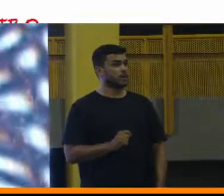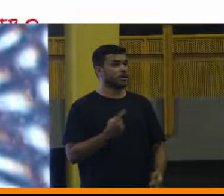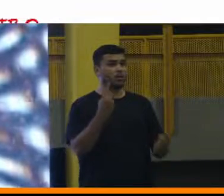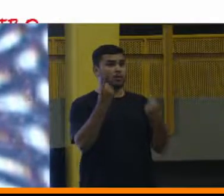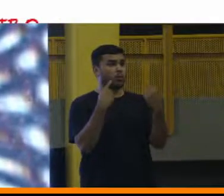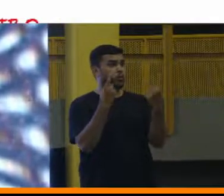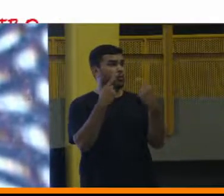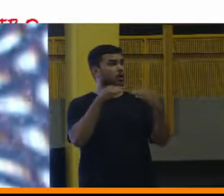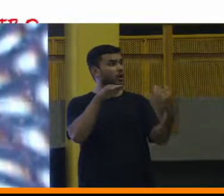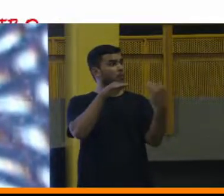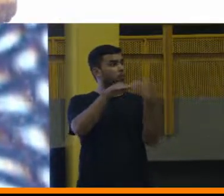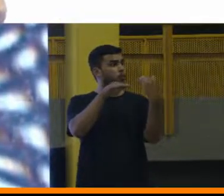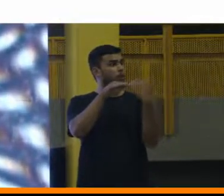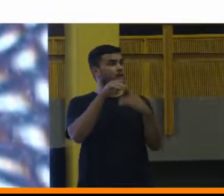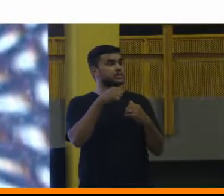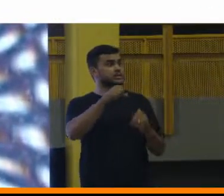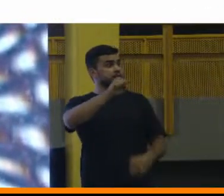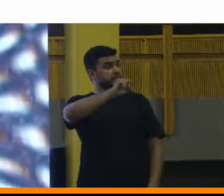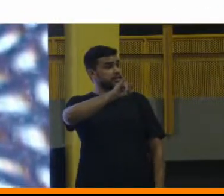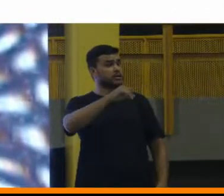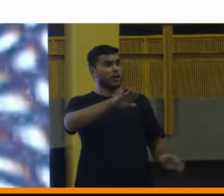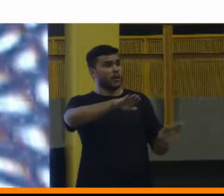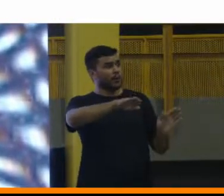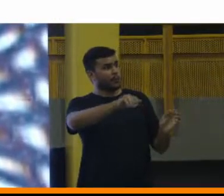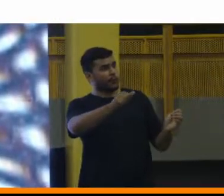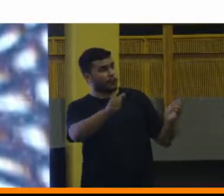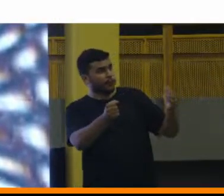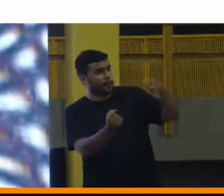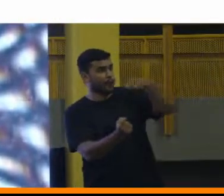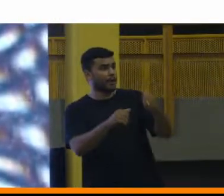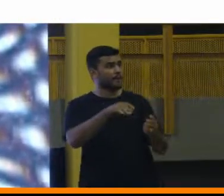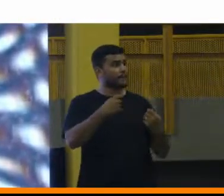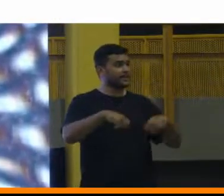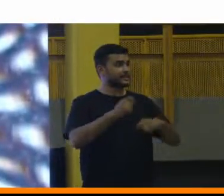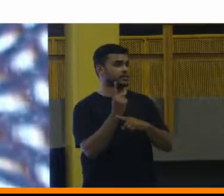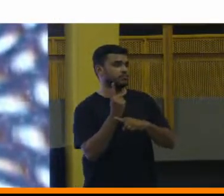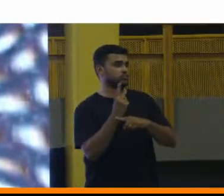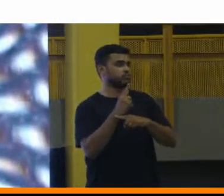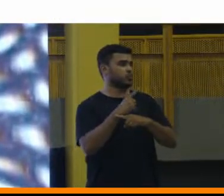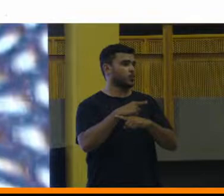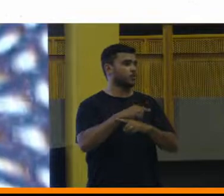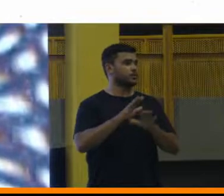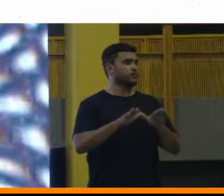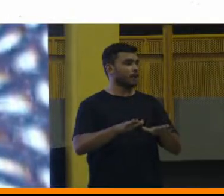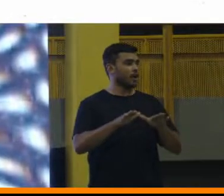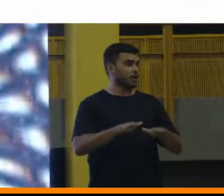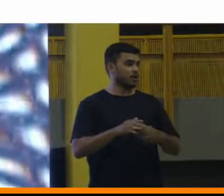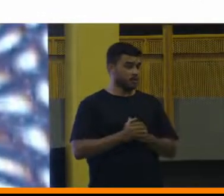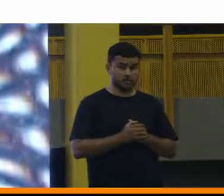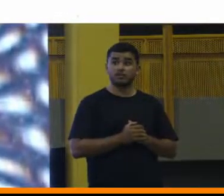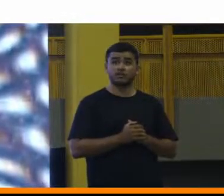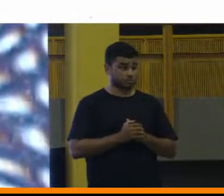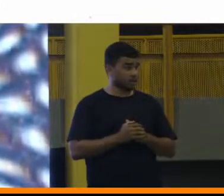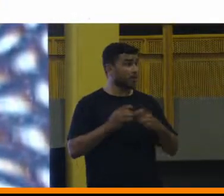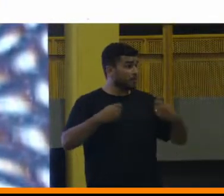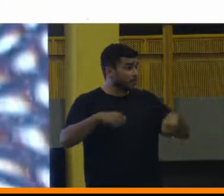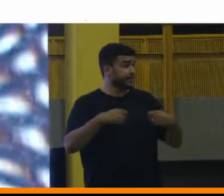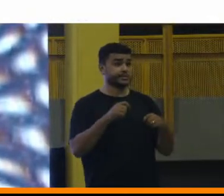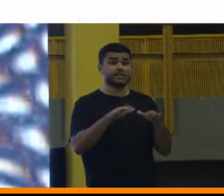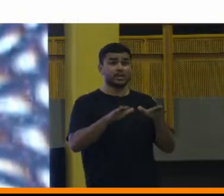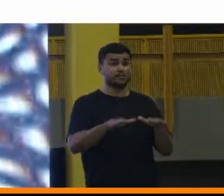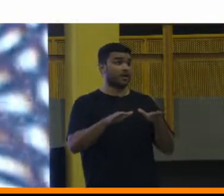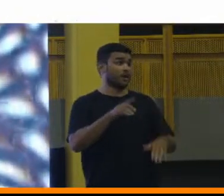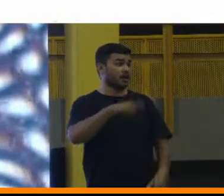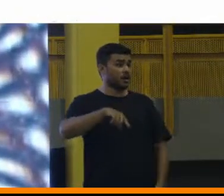curva perigosa à frente. Não vem? Está lá a plaquinha. Então ele fala, reduza a